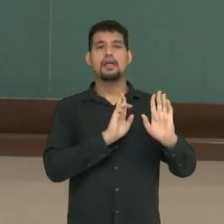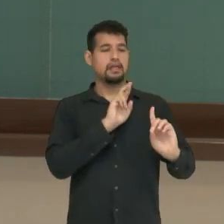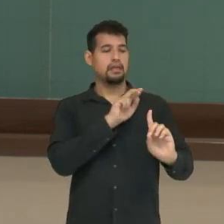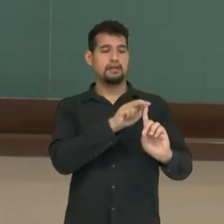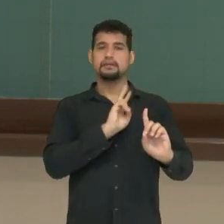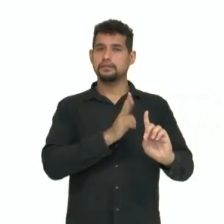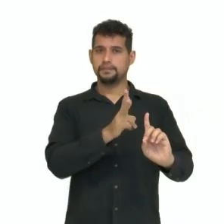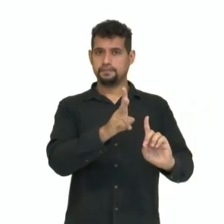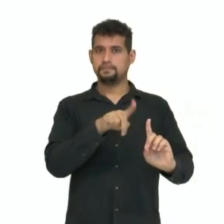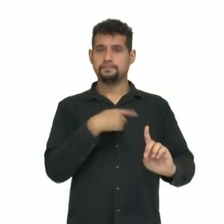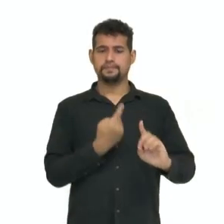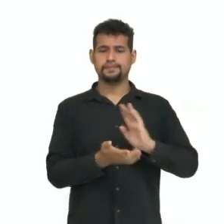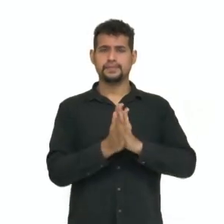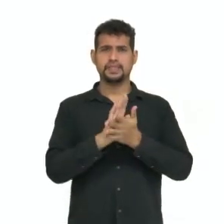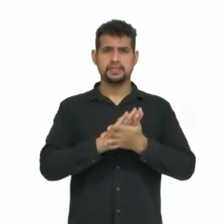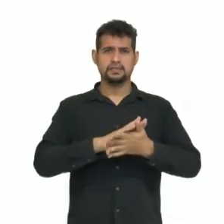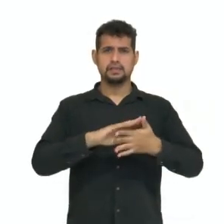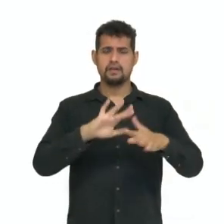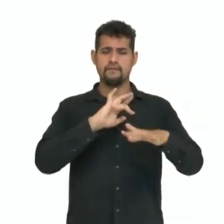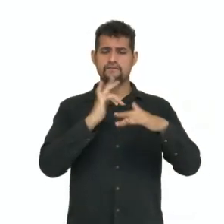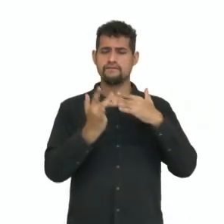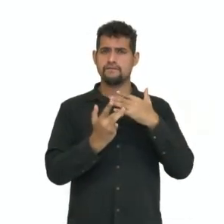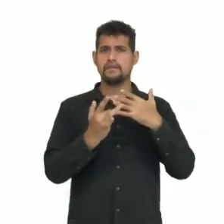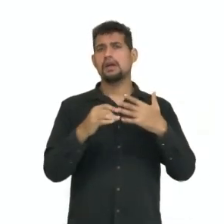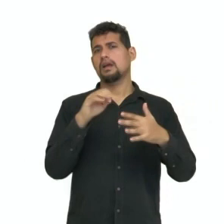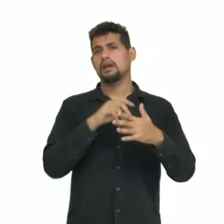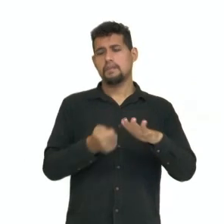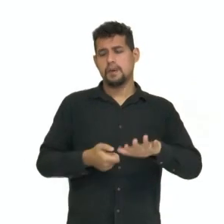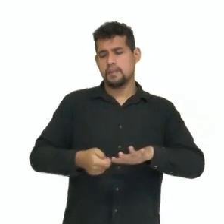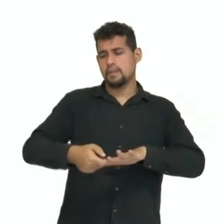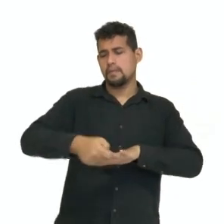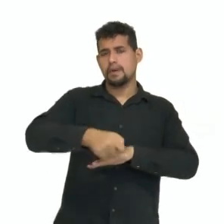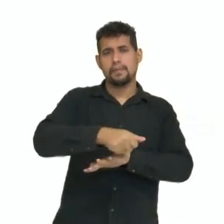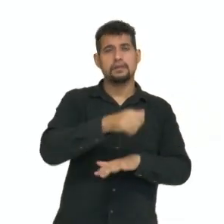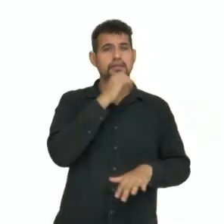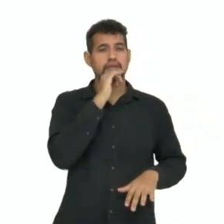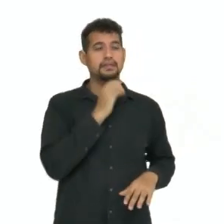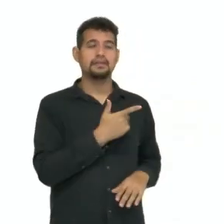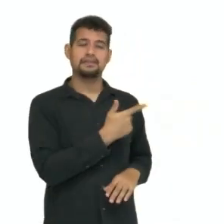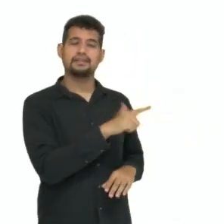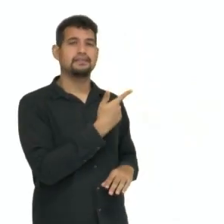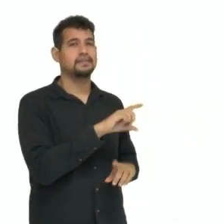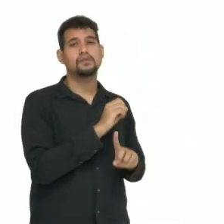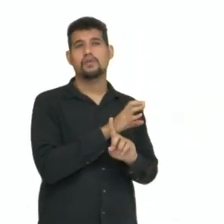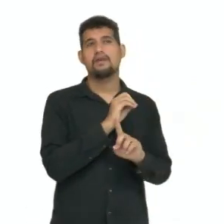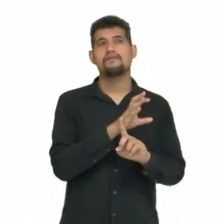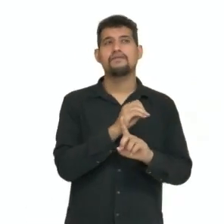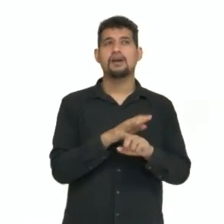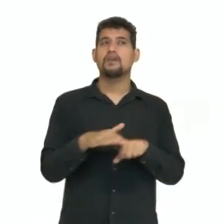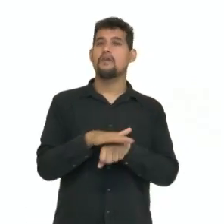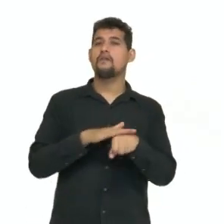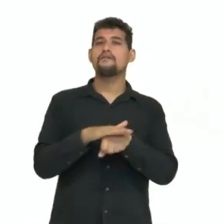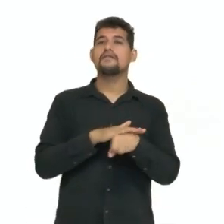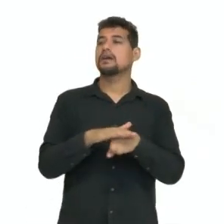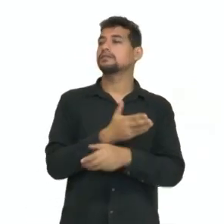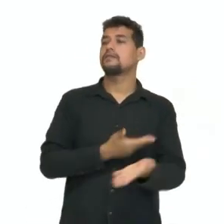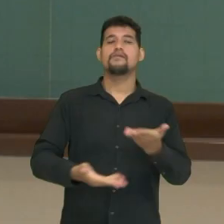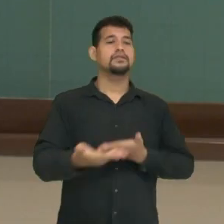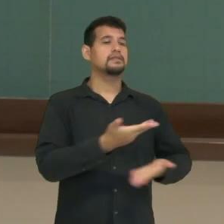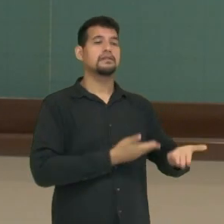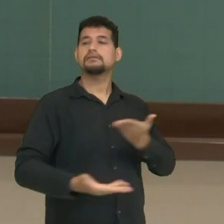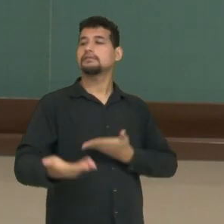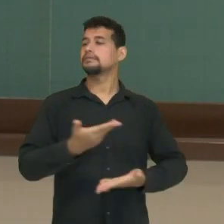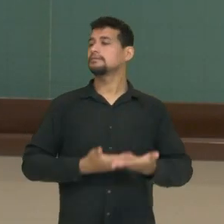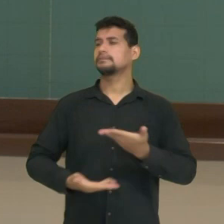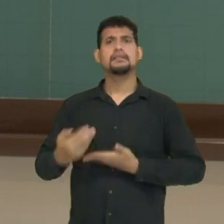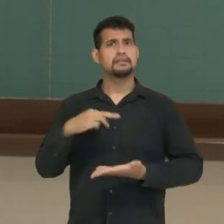sempre no nosso combate fake news, diz o seguinte: não temos Wi-Fi, conversem entre vocês. É